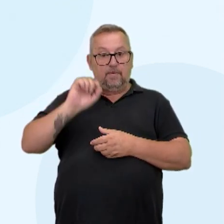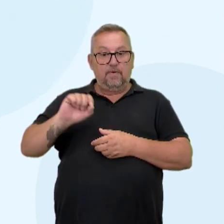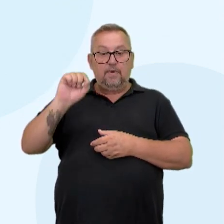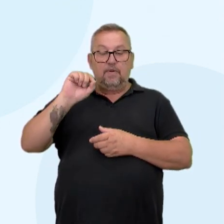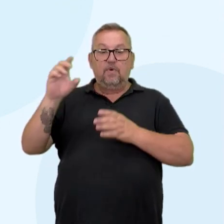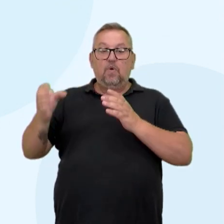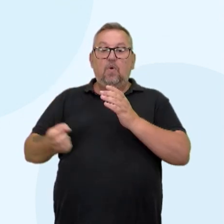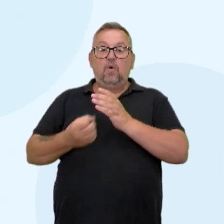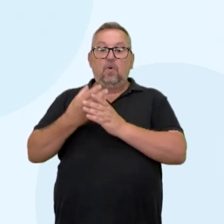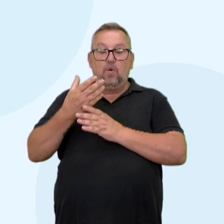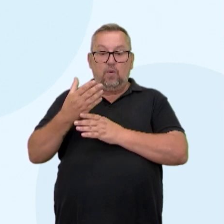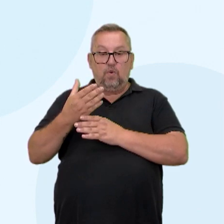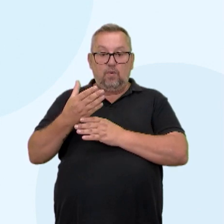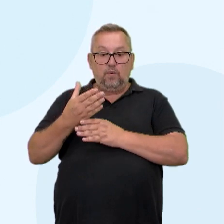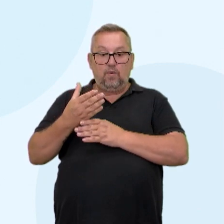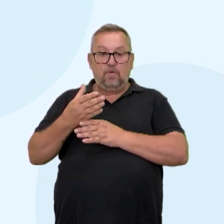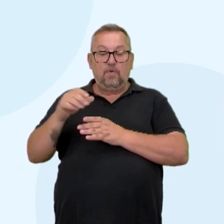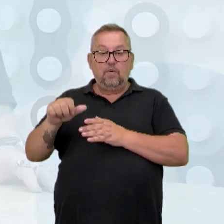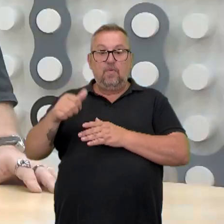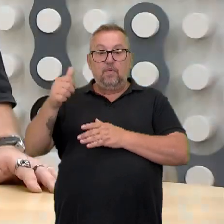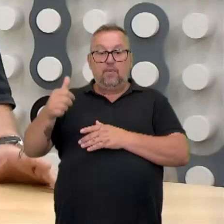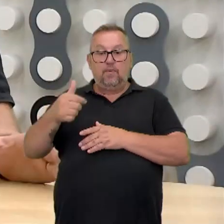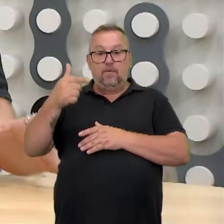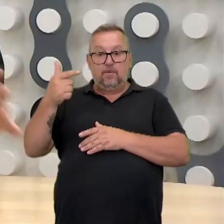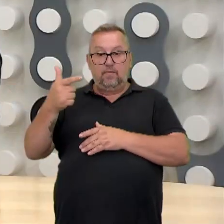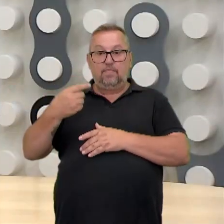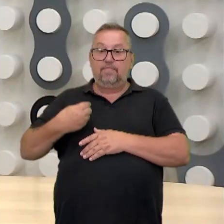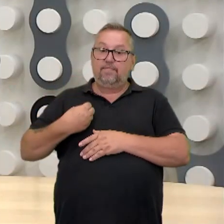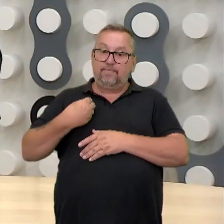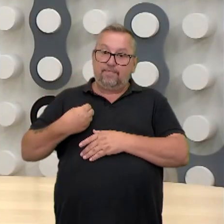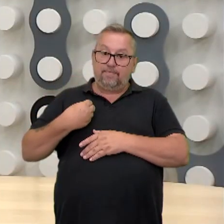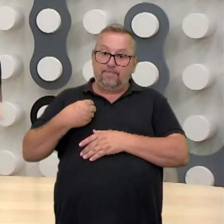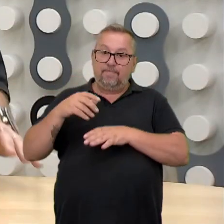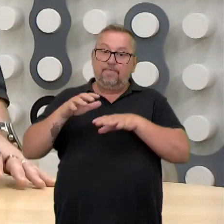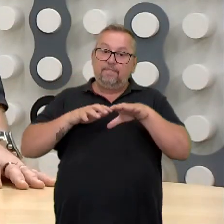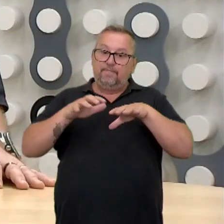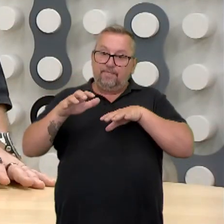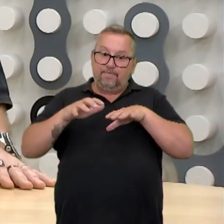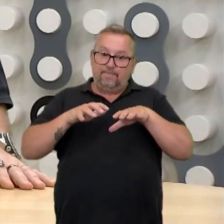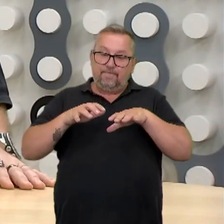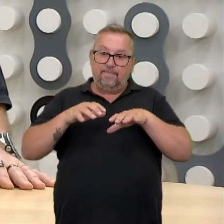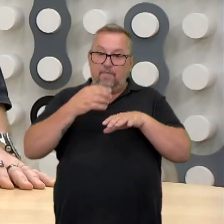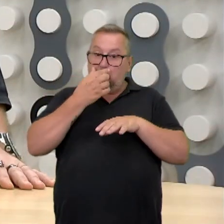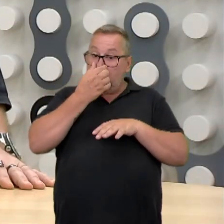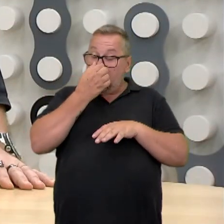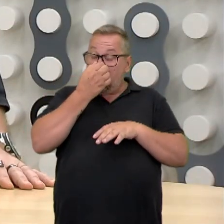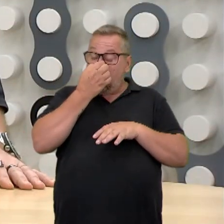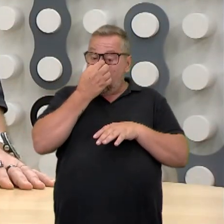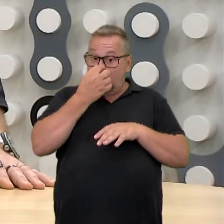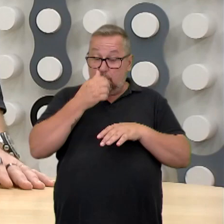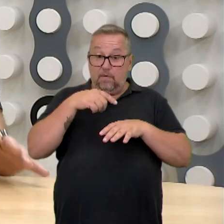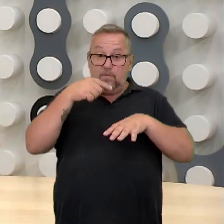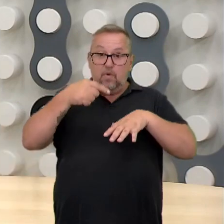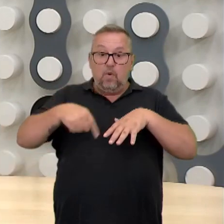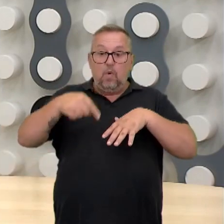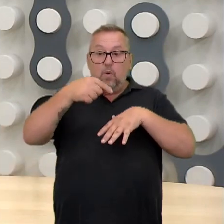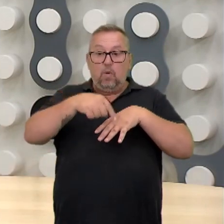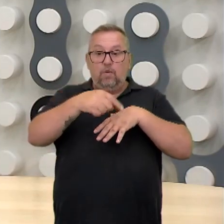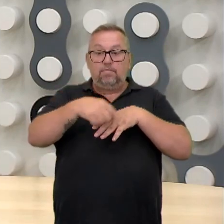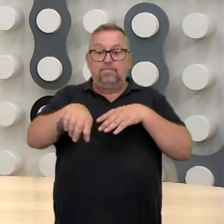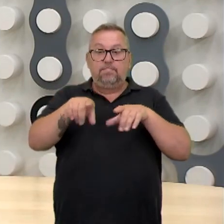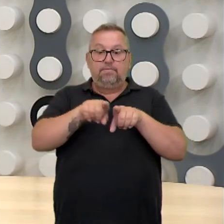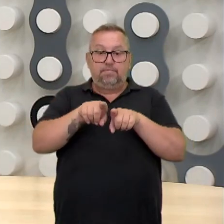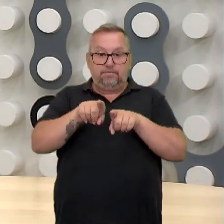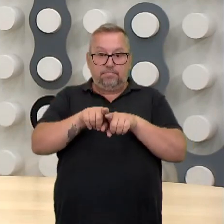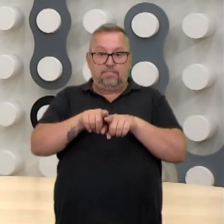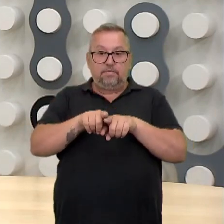surgimento dos primeiros seres vivos e o movimento, logicamente, dos continentes aí se desmembrando